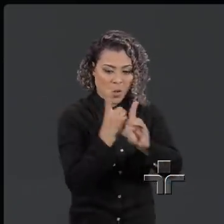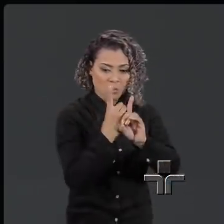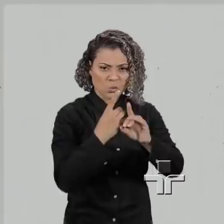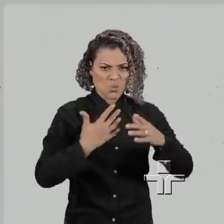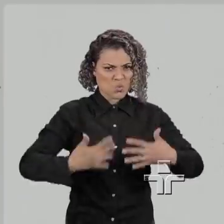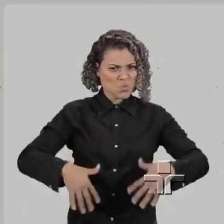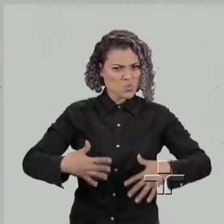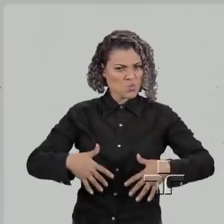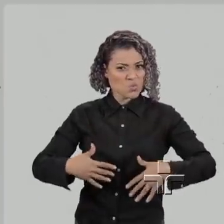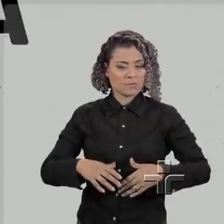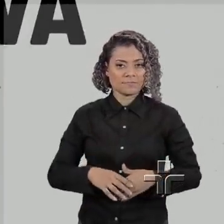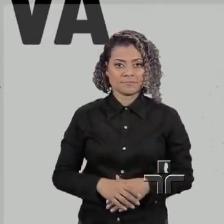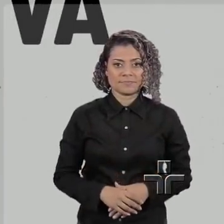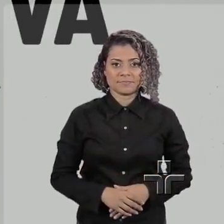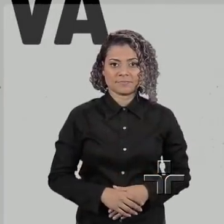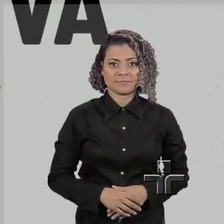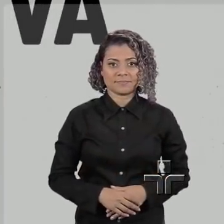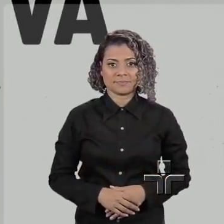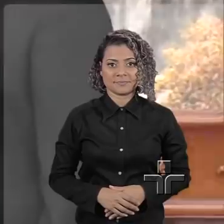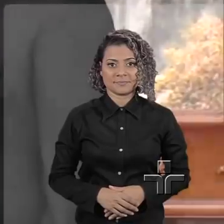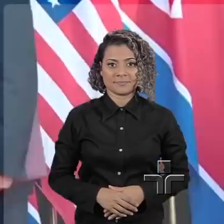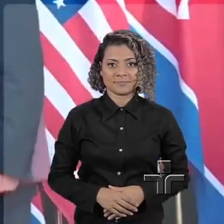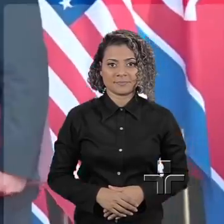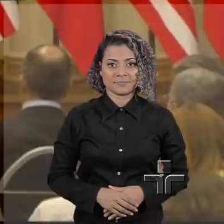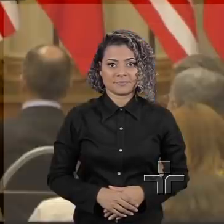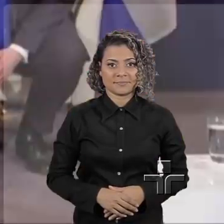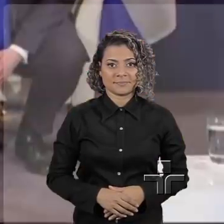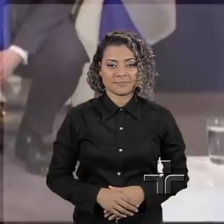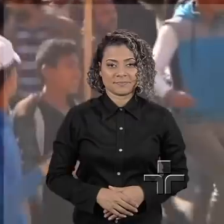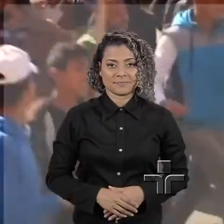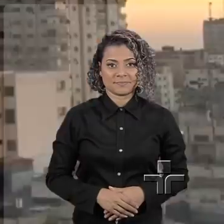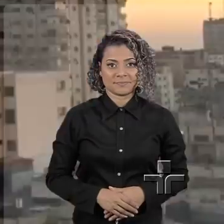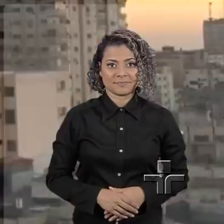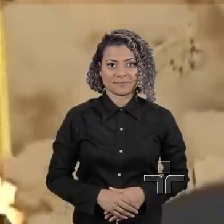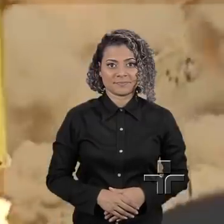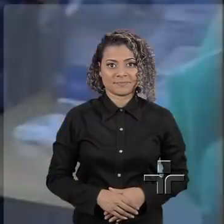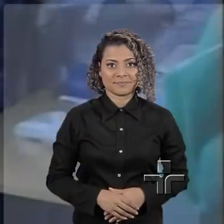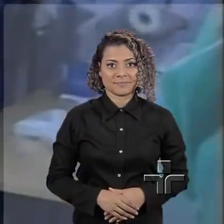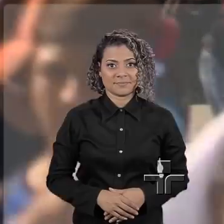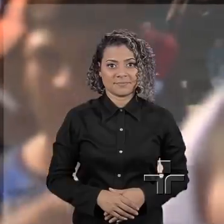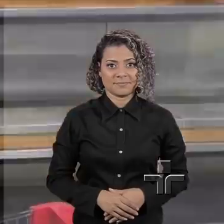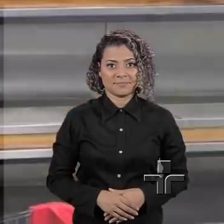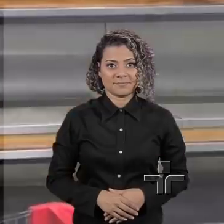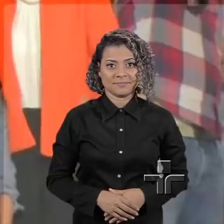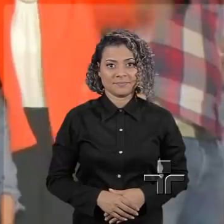históricos.